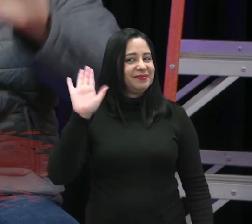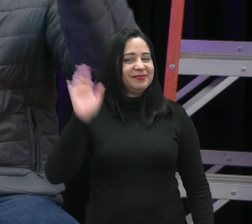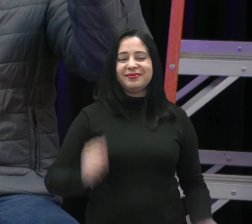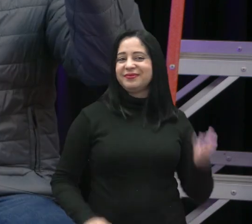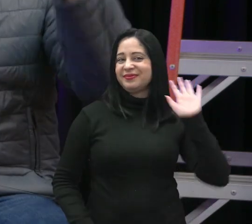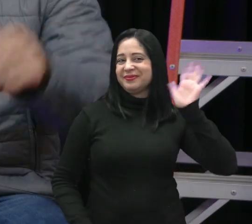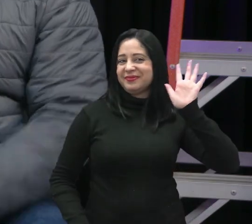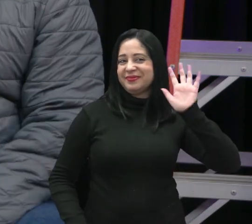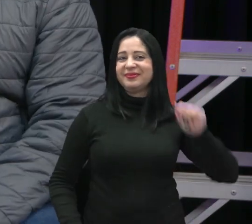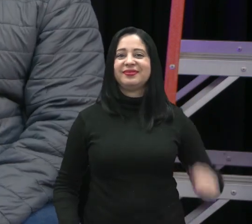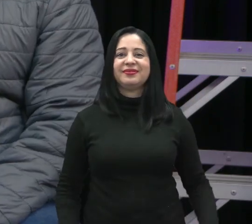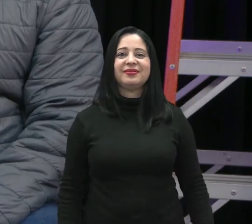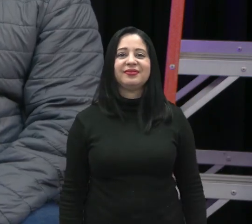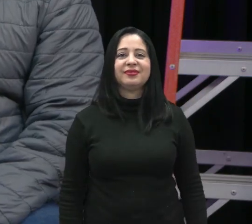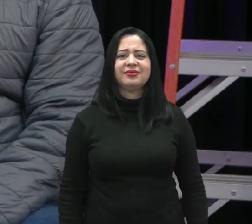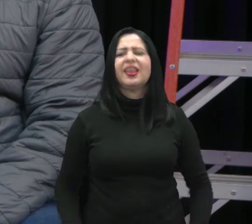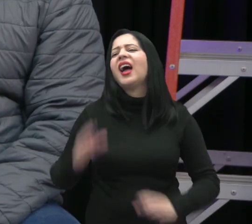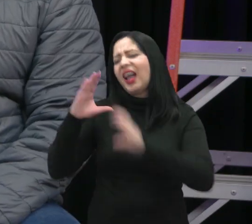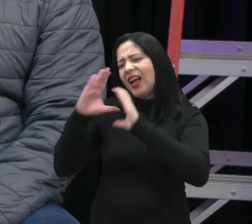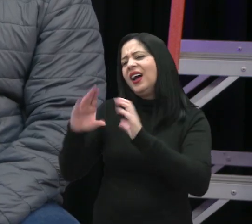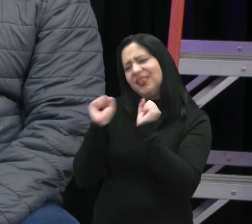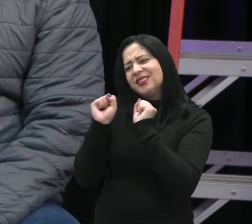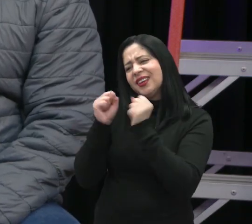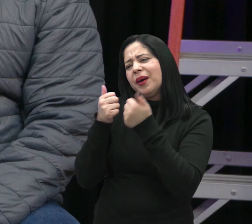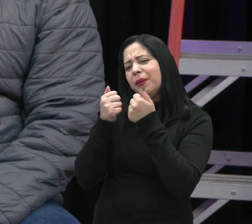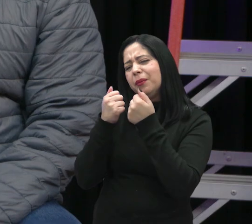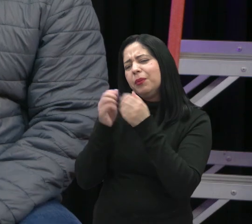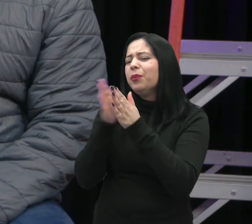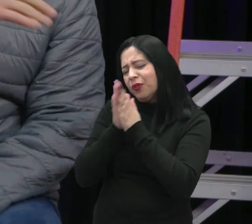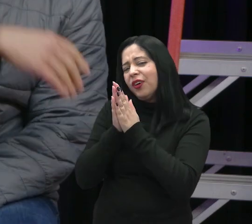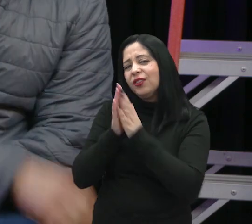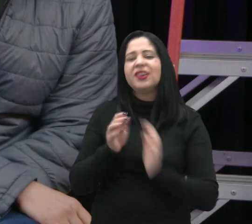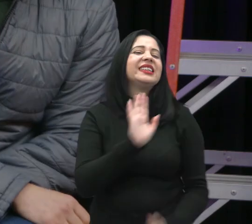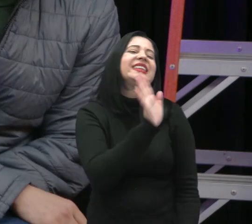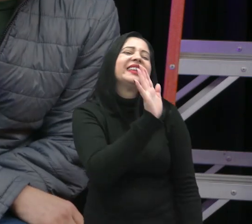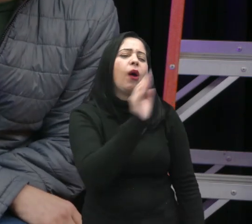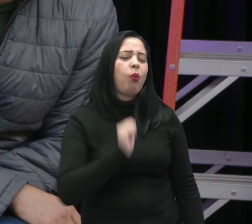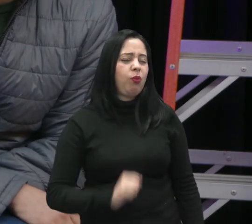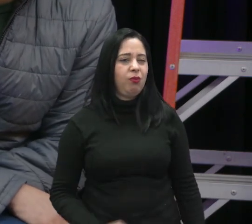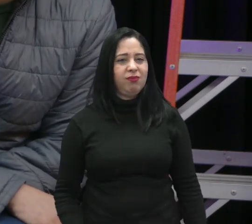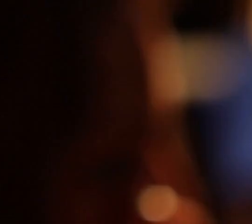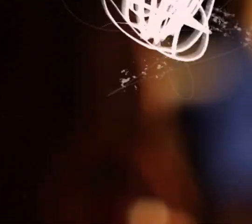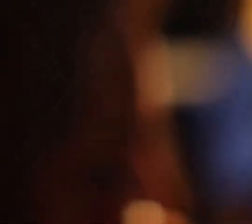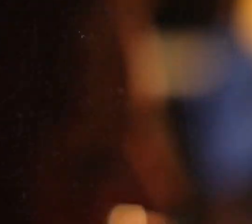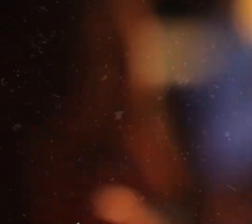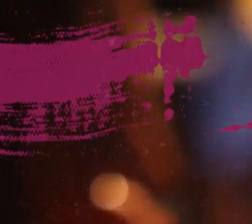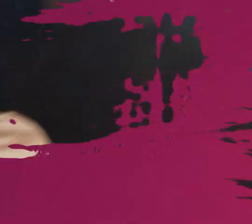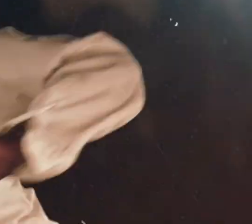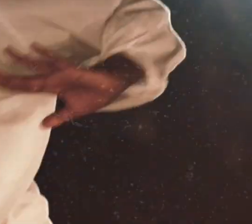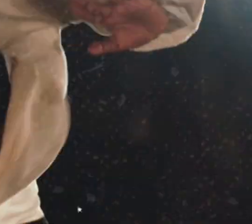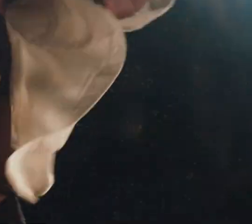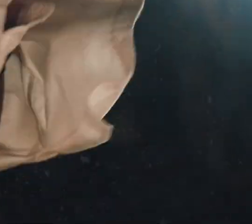@tvcâmara_sjc. Até a próxima, pessoal. Tchau. Canta, vai. Não, canta.